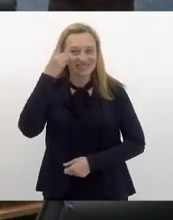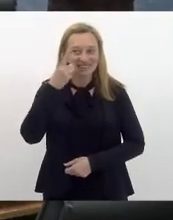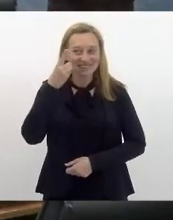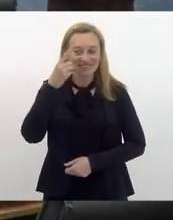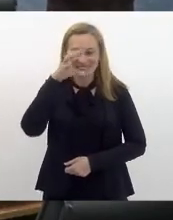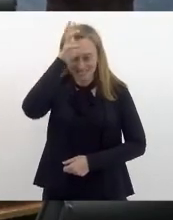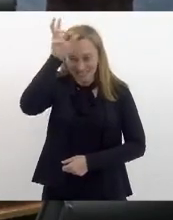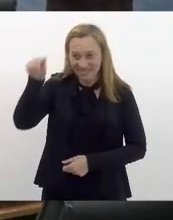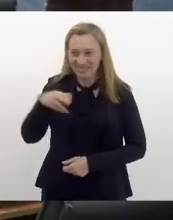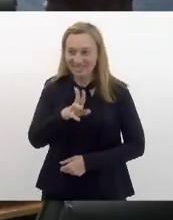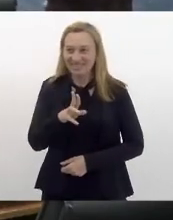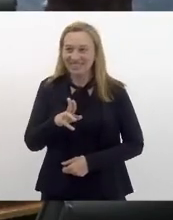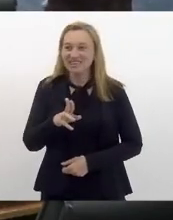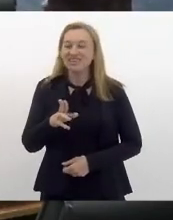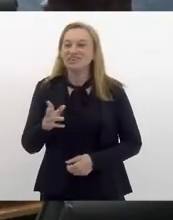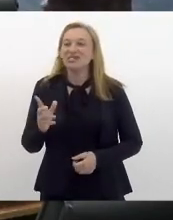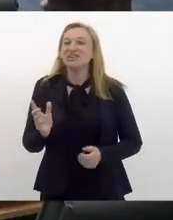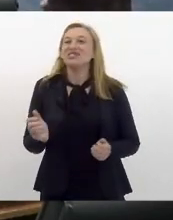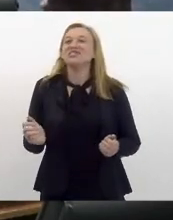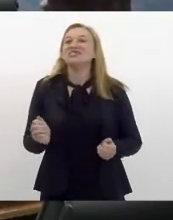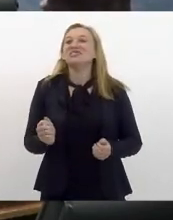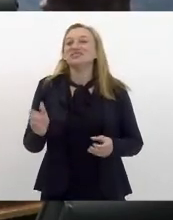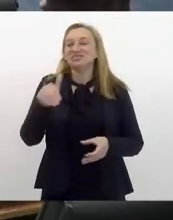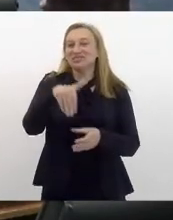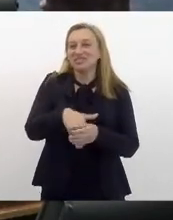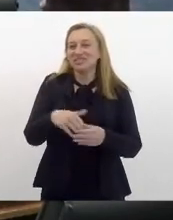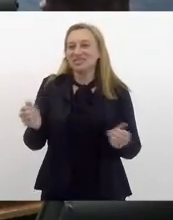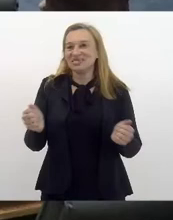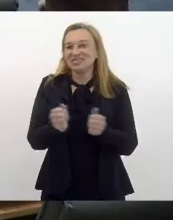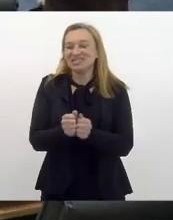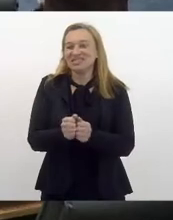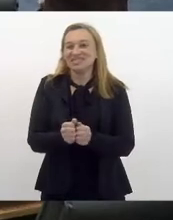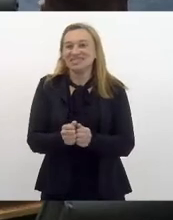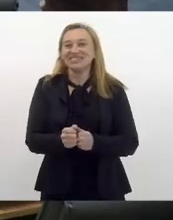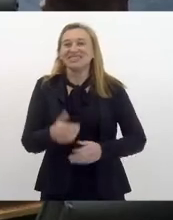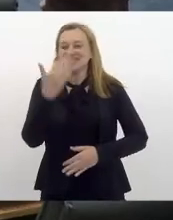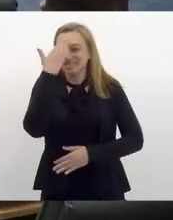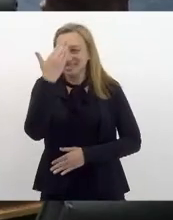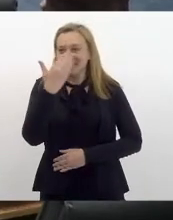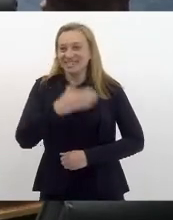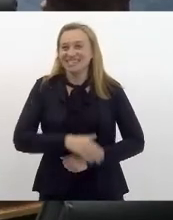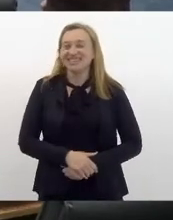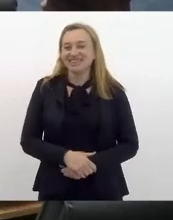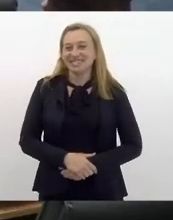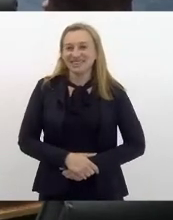convergente foto convergente obrigada